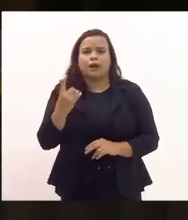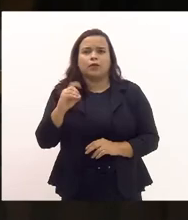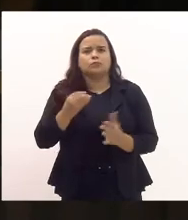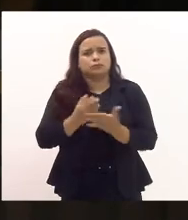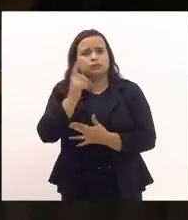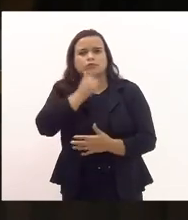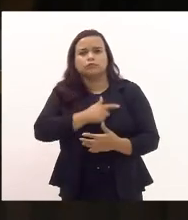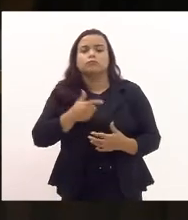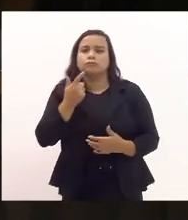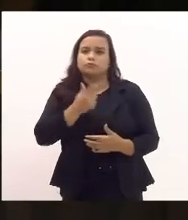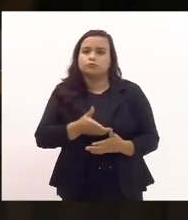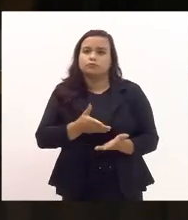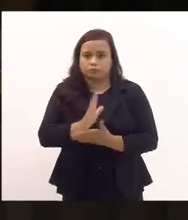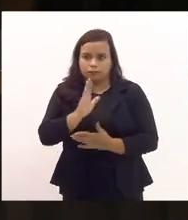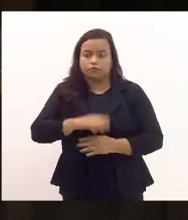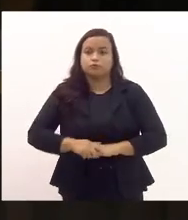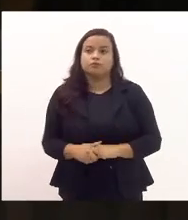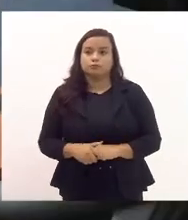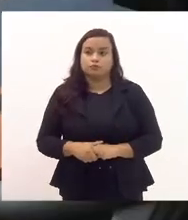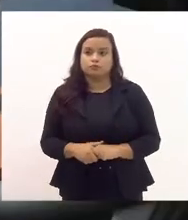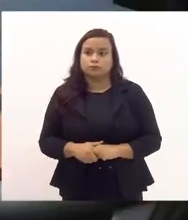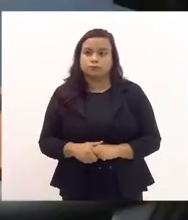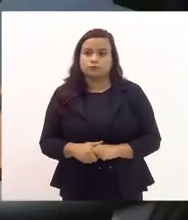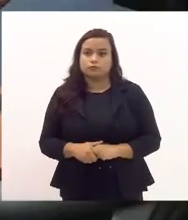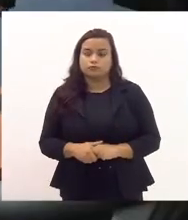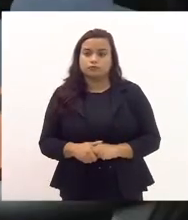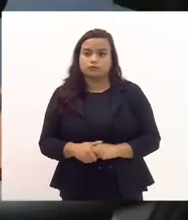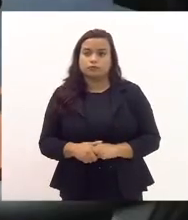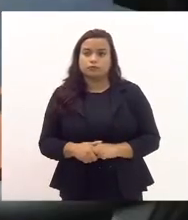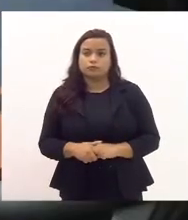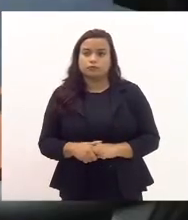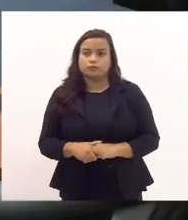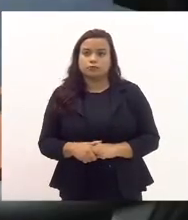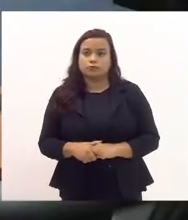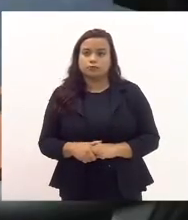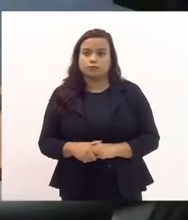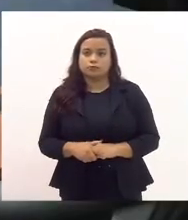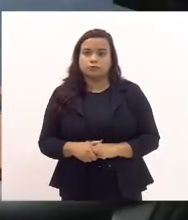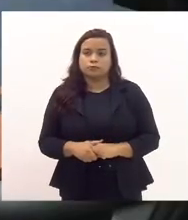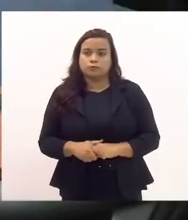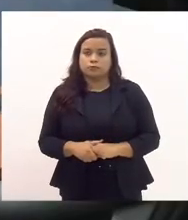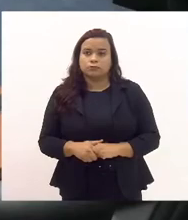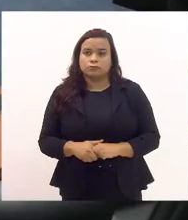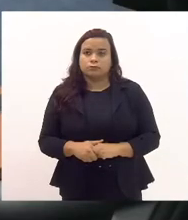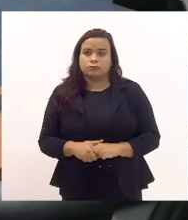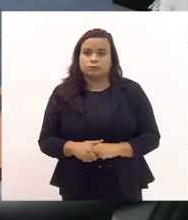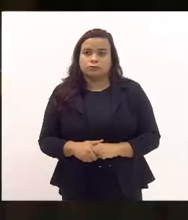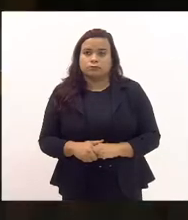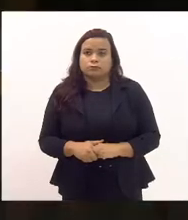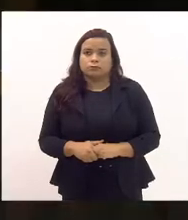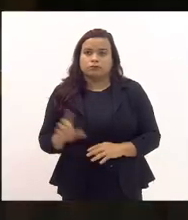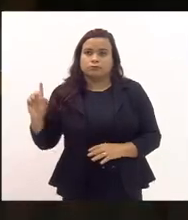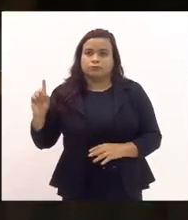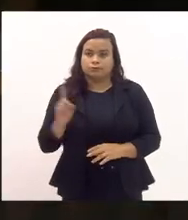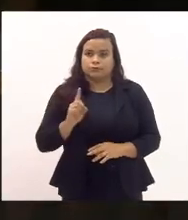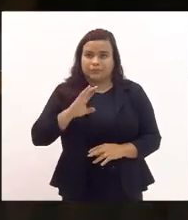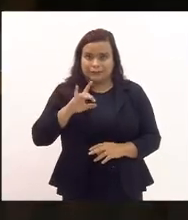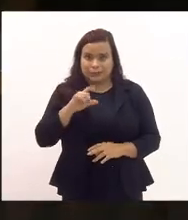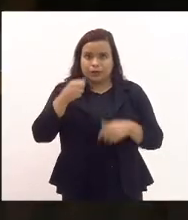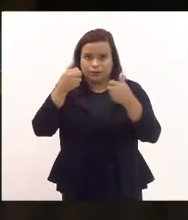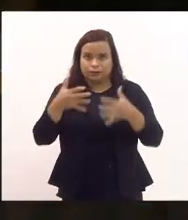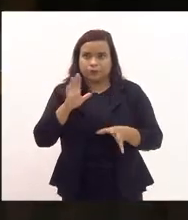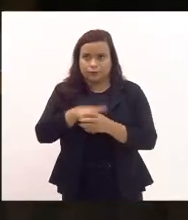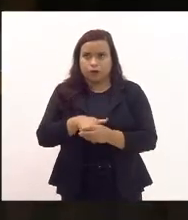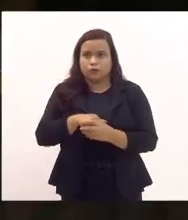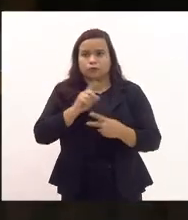a o Dedé e da Célia para declaração de voto em